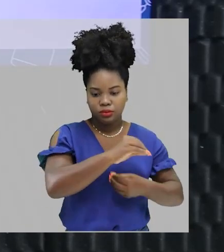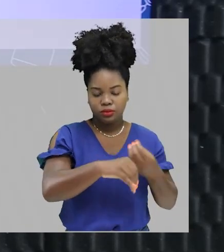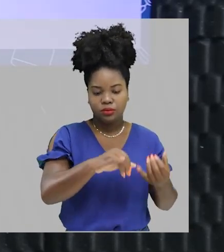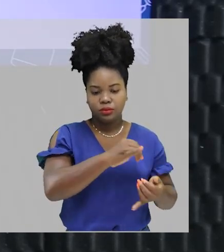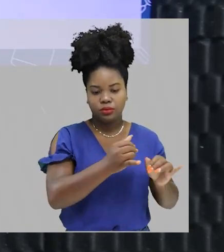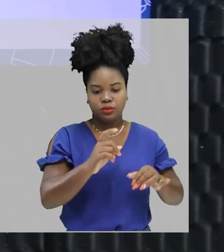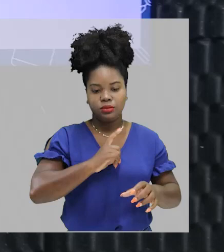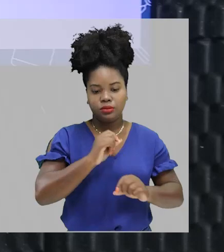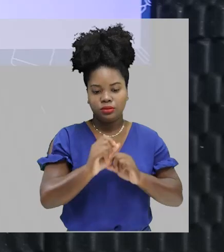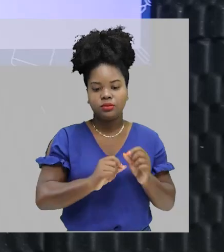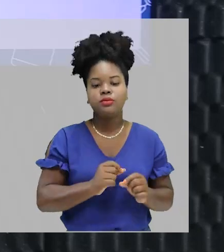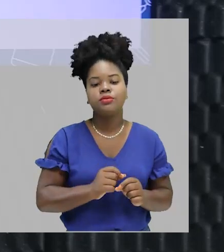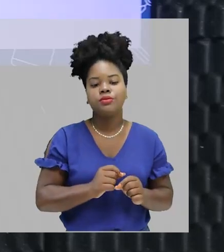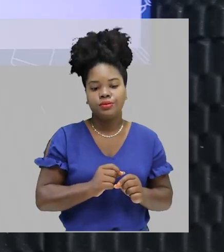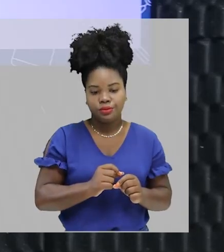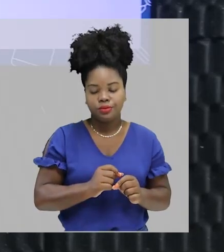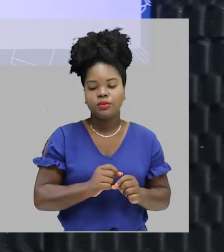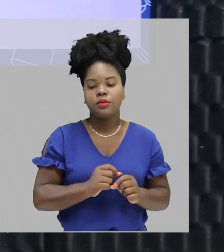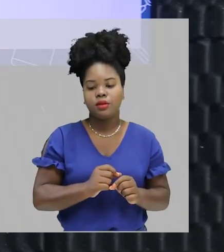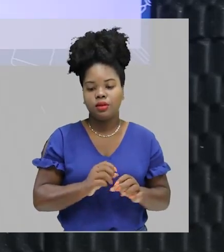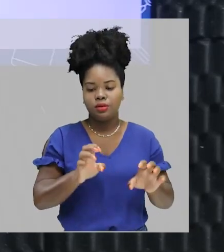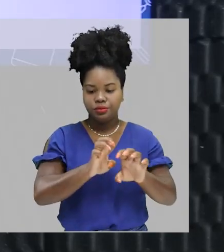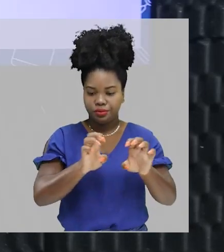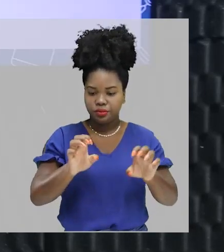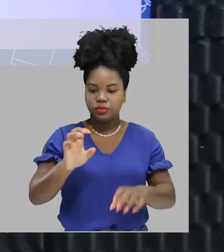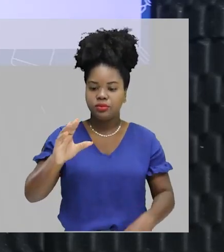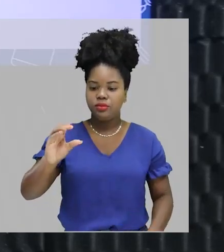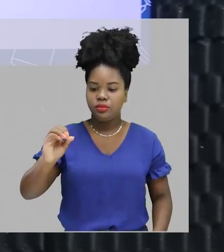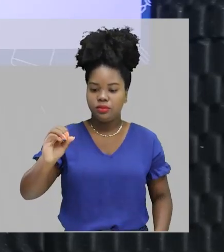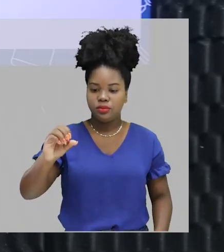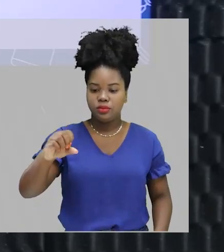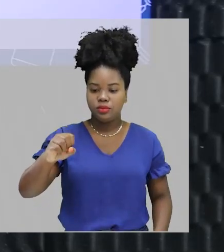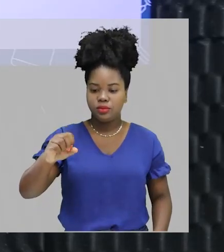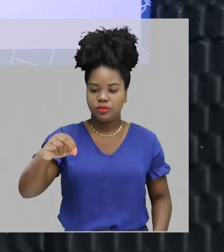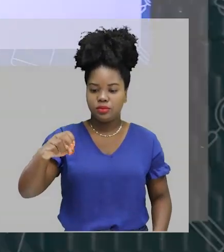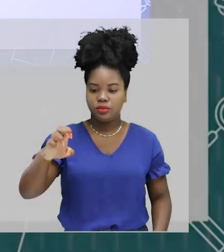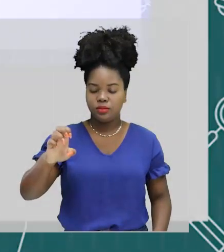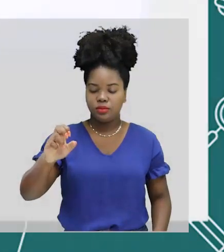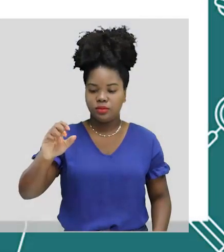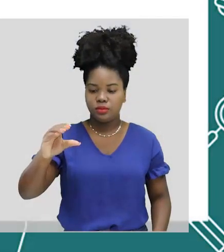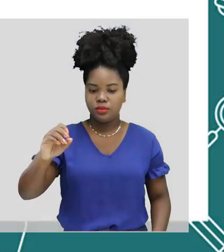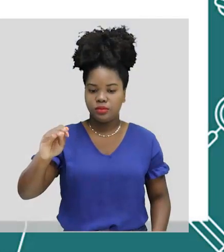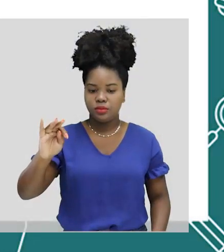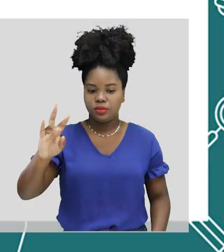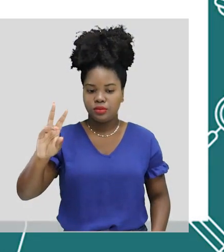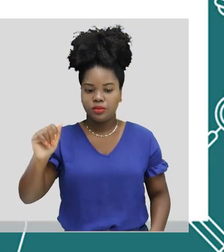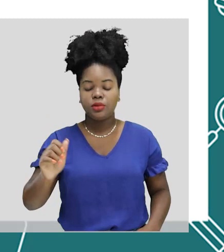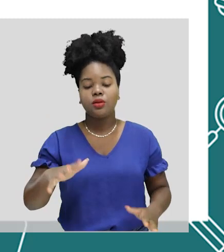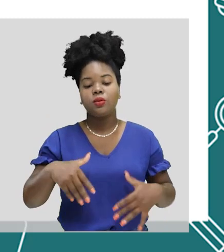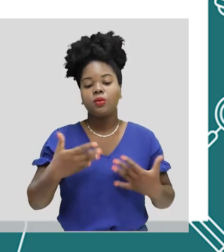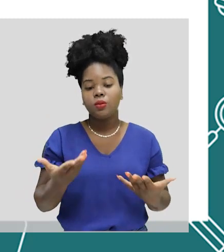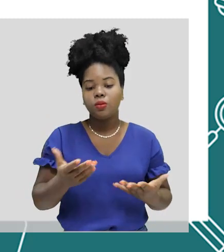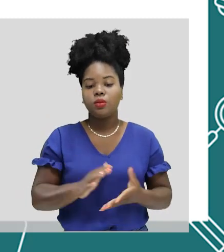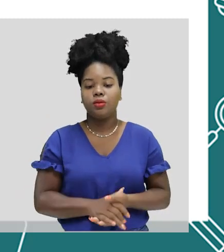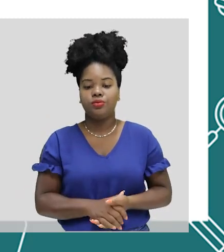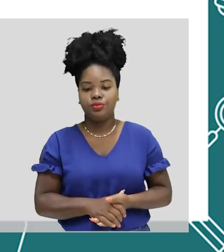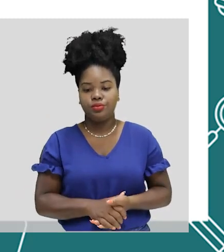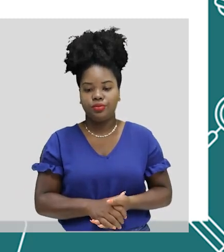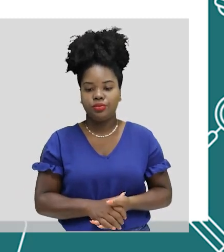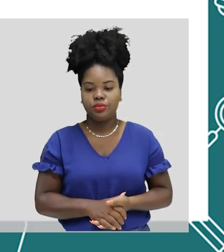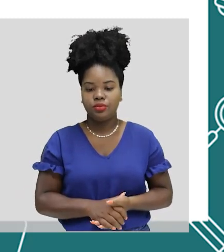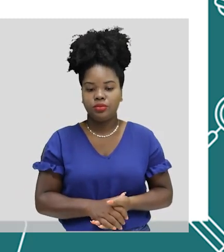envolvendo equações consecutivas. Qual é a opção que indica a massa de